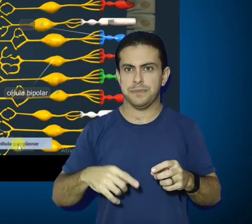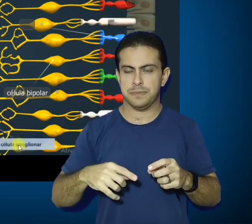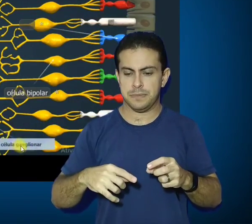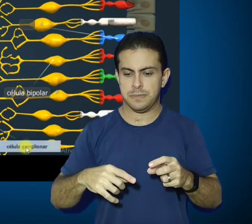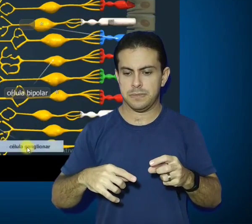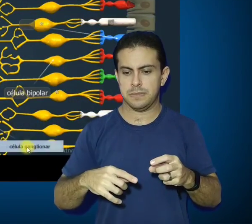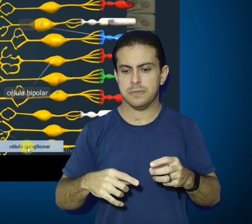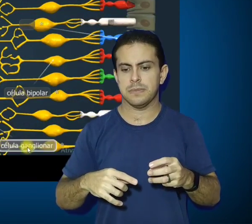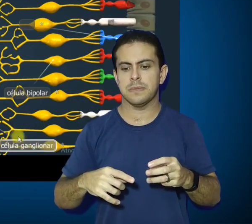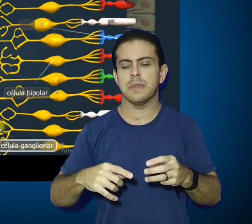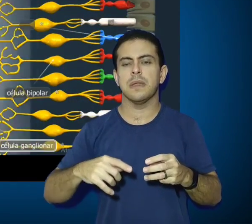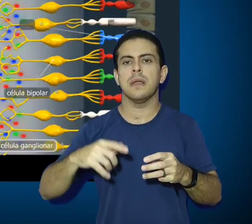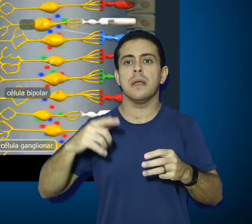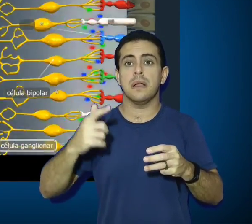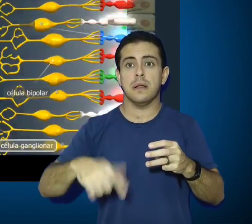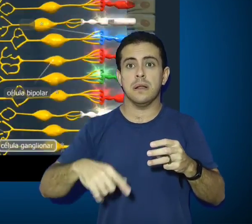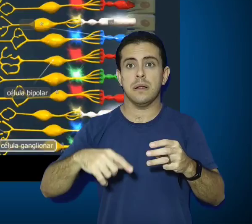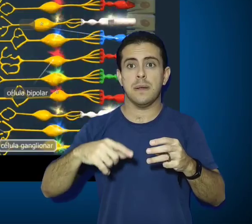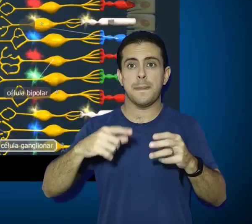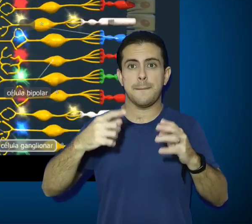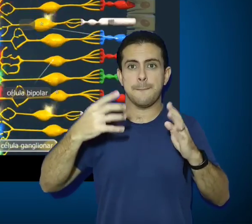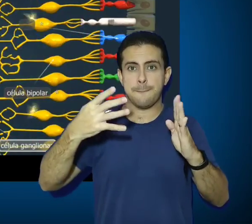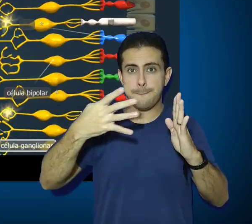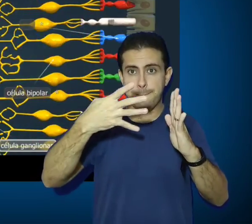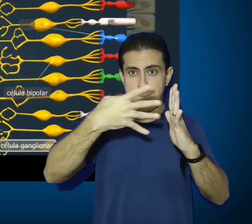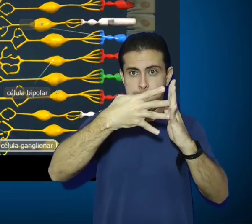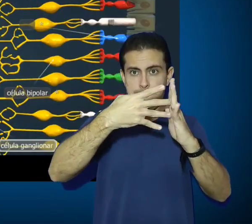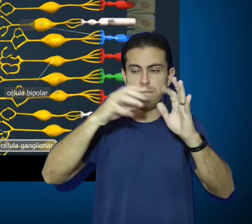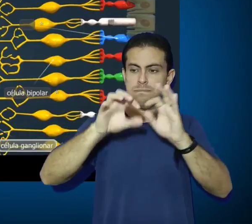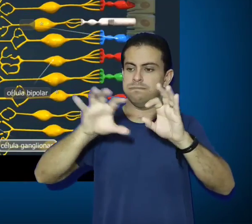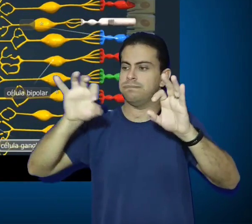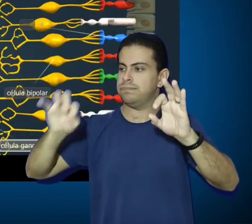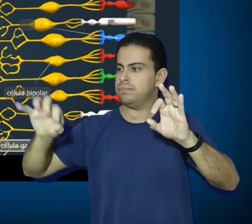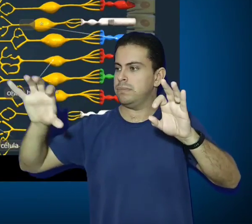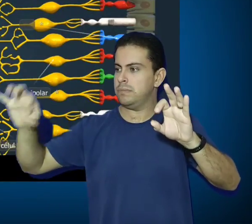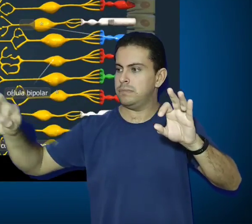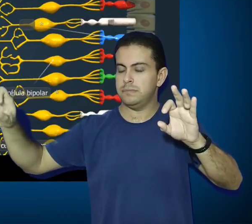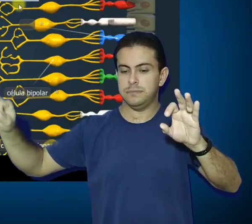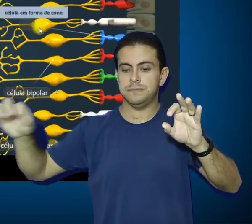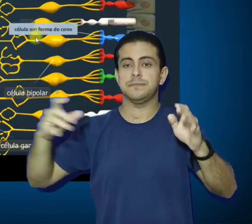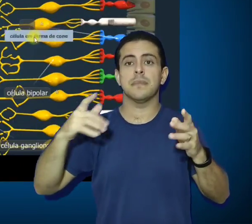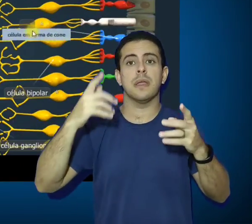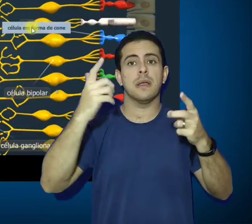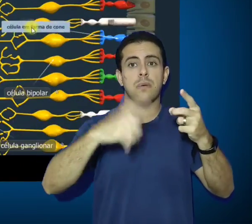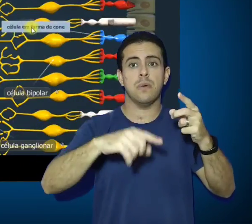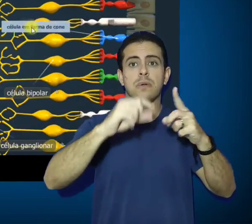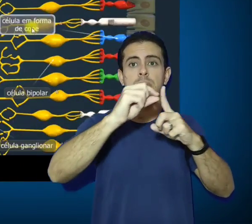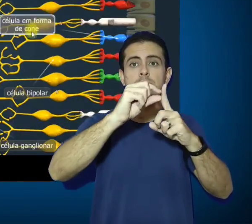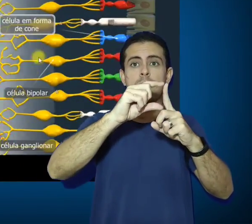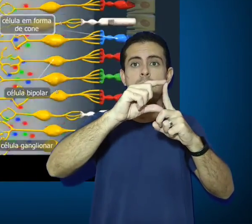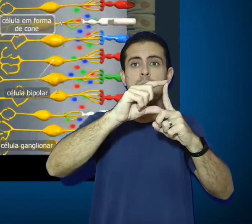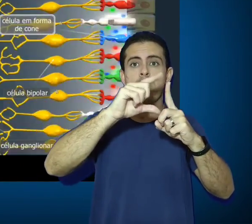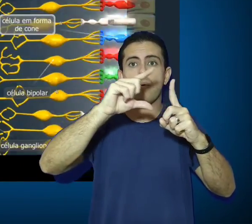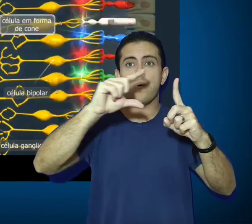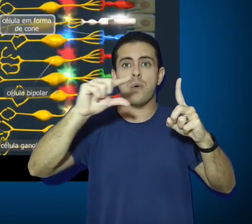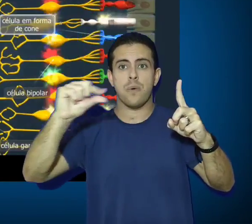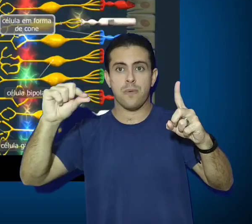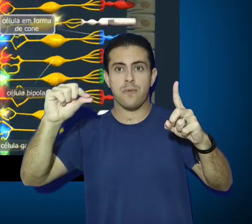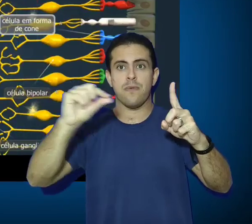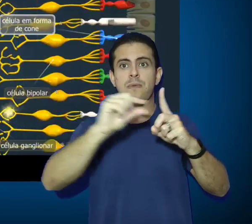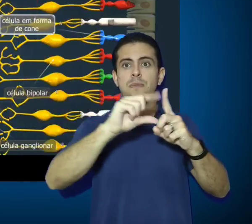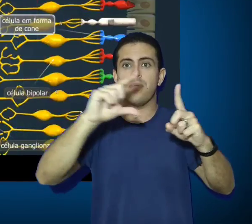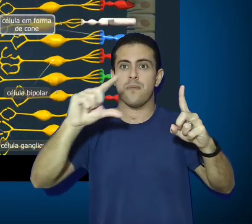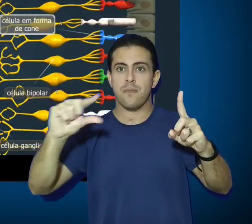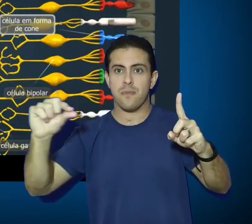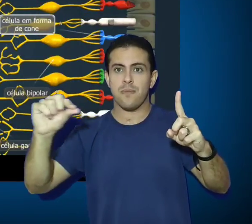mais da extremidade, mais próximas ainda ao nervo óptico. E finalmente a célula formato cone, que nós estudamos,